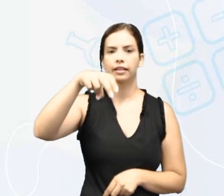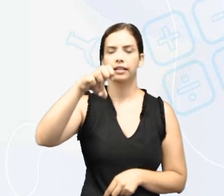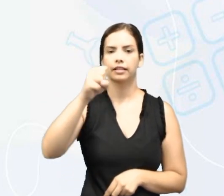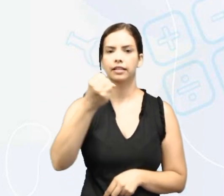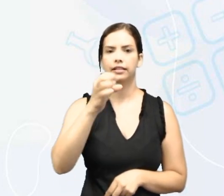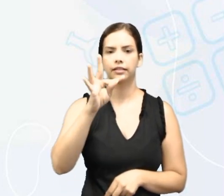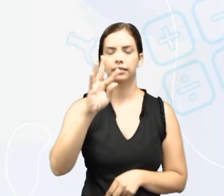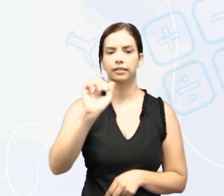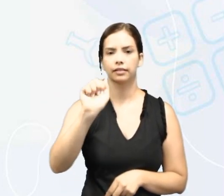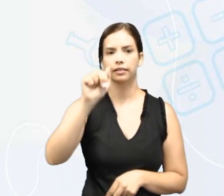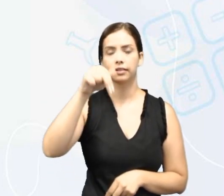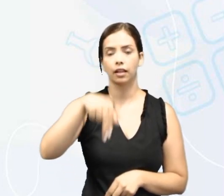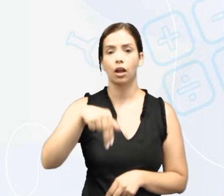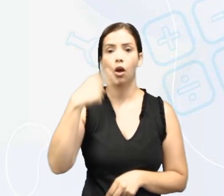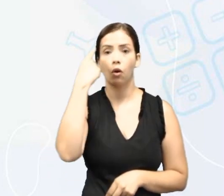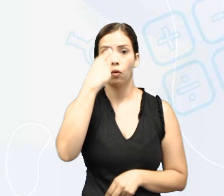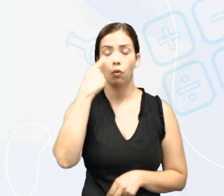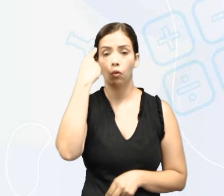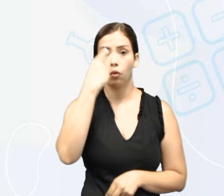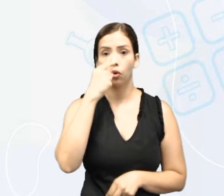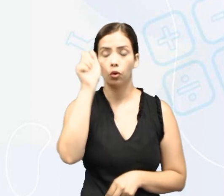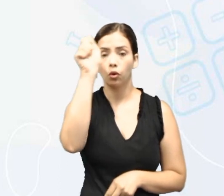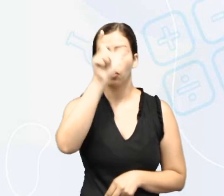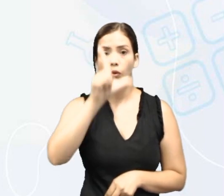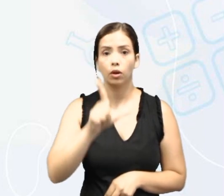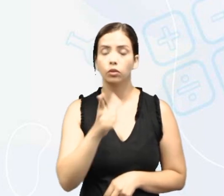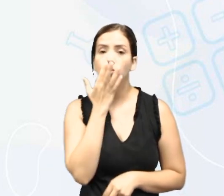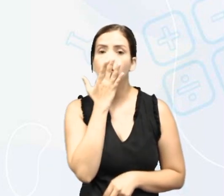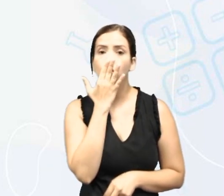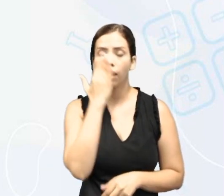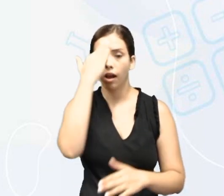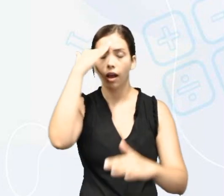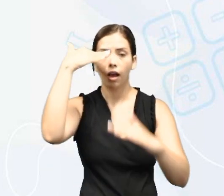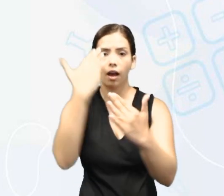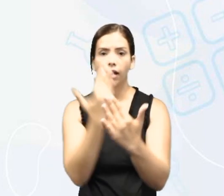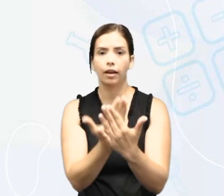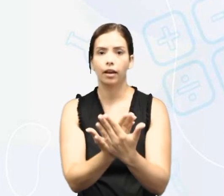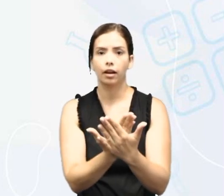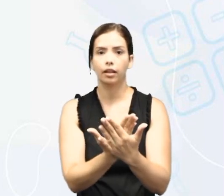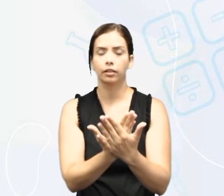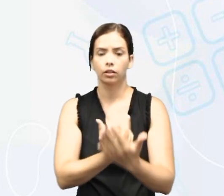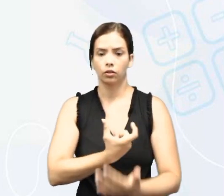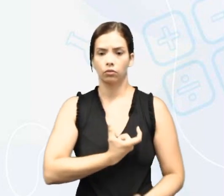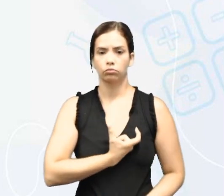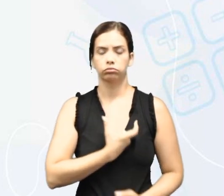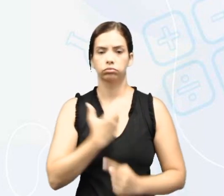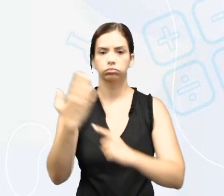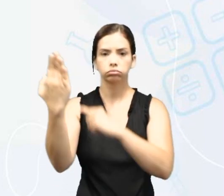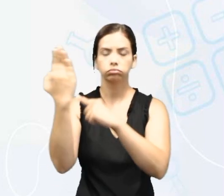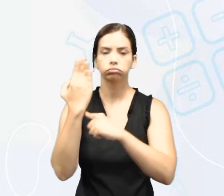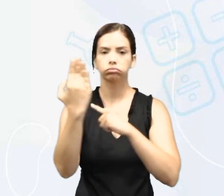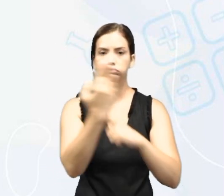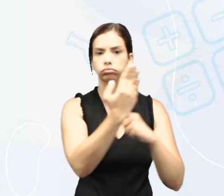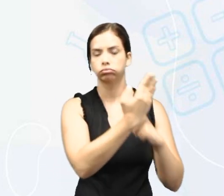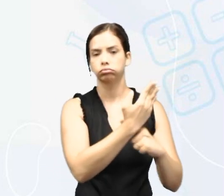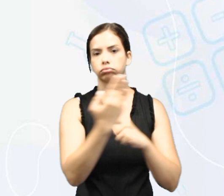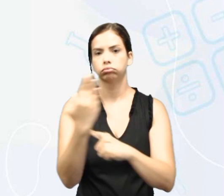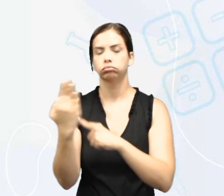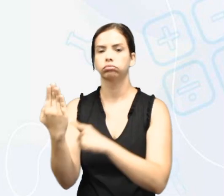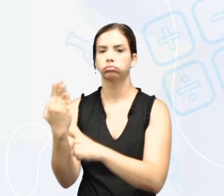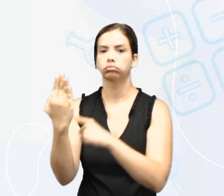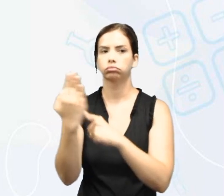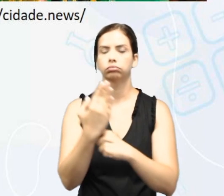olho grego na cor azul, que muita gente acredita que é um talismã, um objeto que traz sorte, que